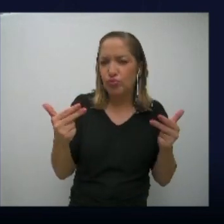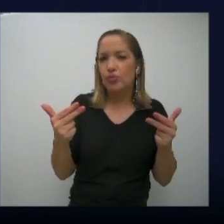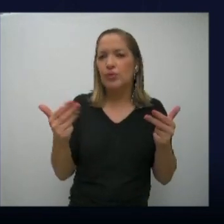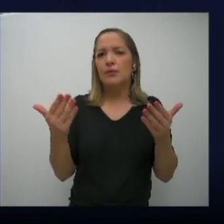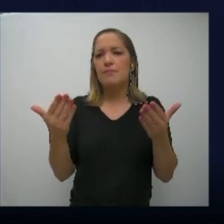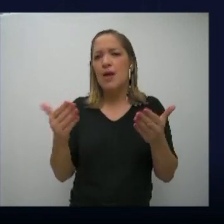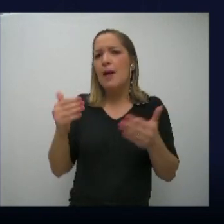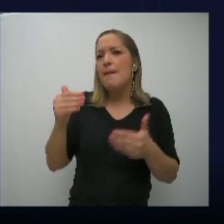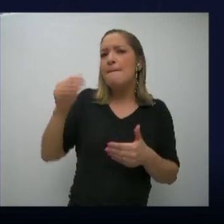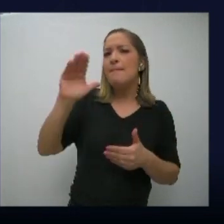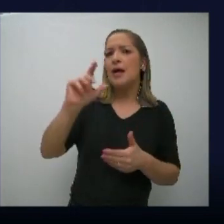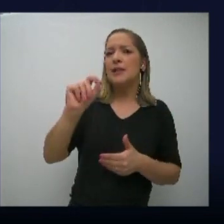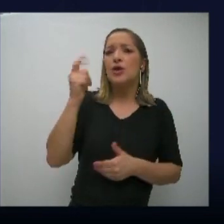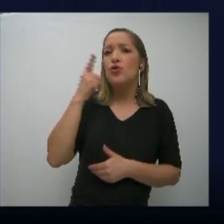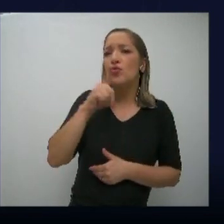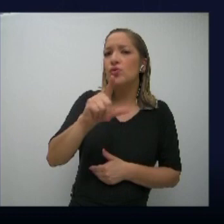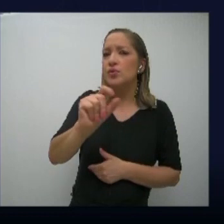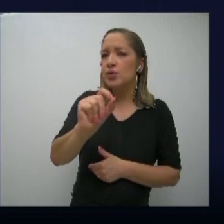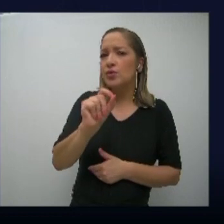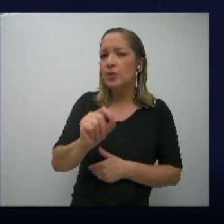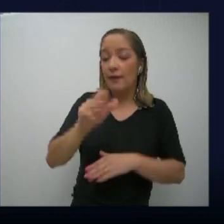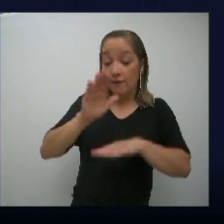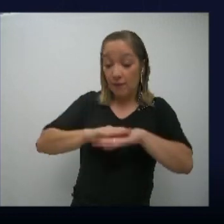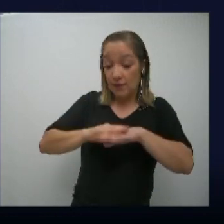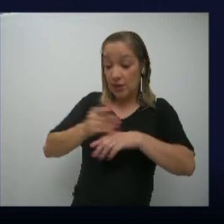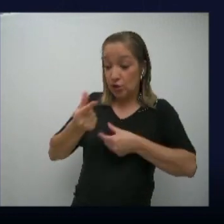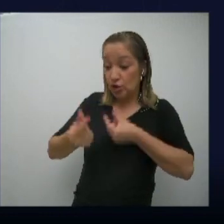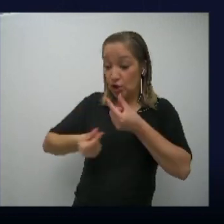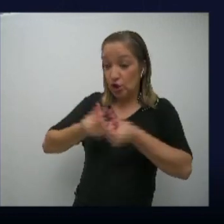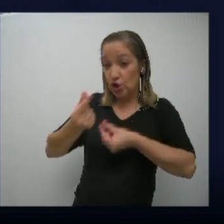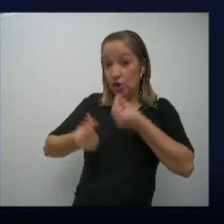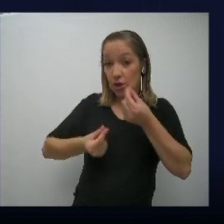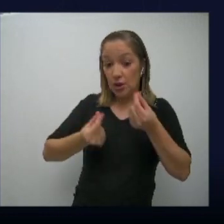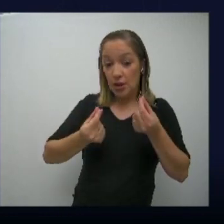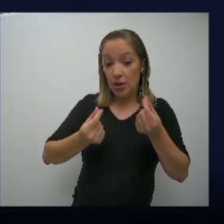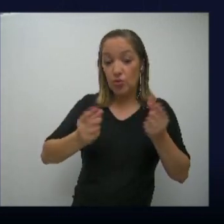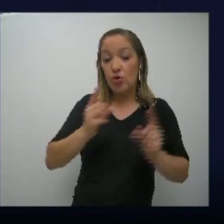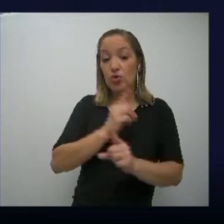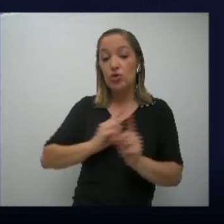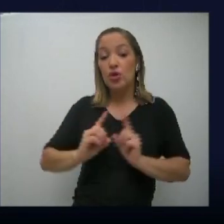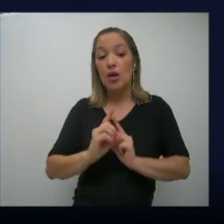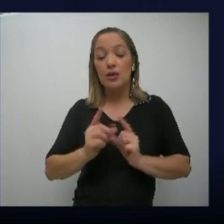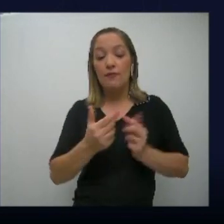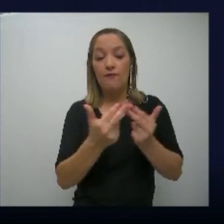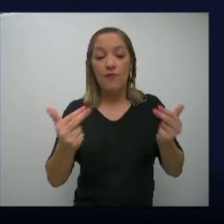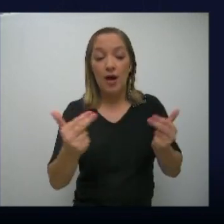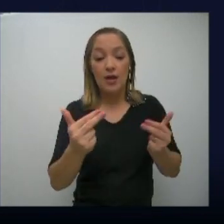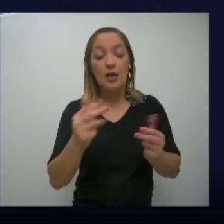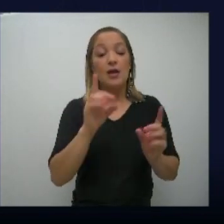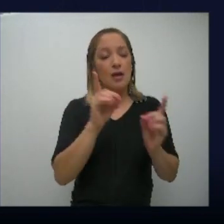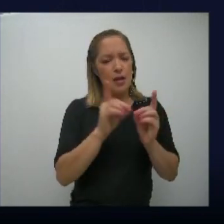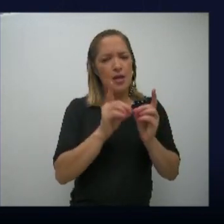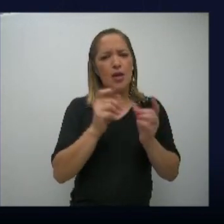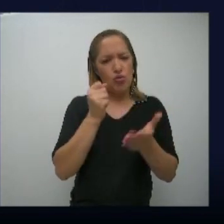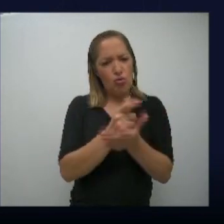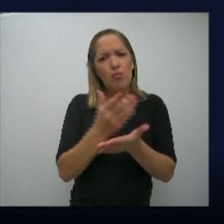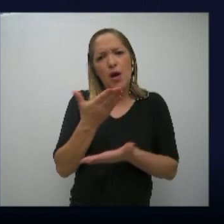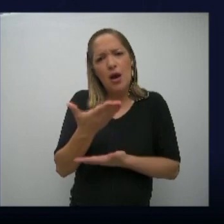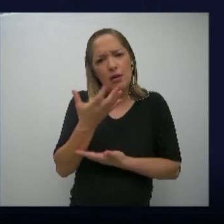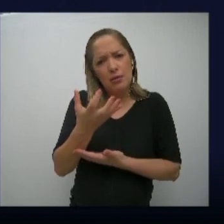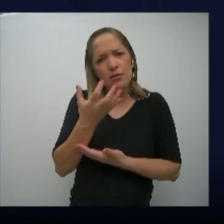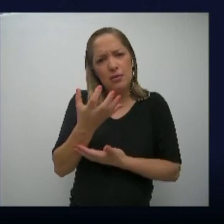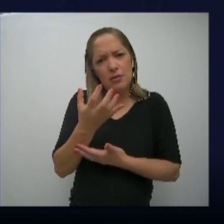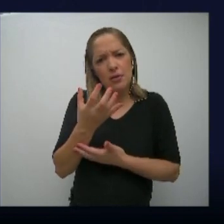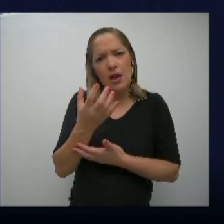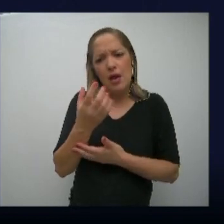direito de quanto mais a gente conseguir fazer o dinheiro circular na direção de coisas que realmente o cliente queira comprar a